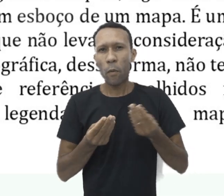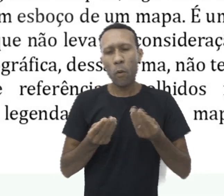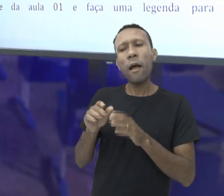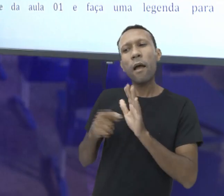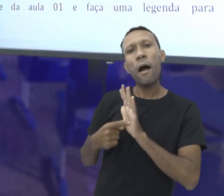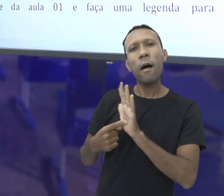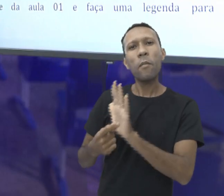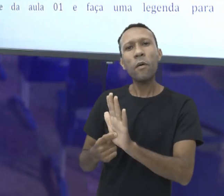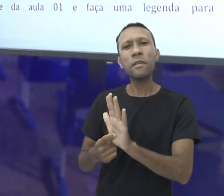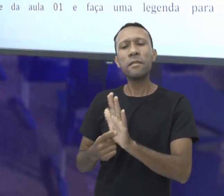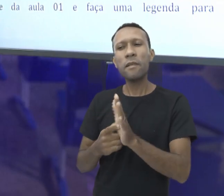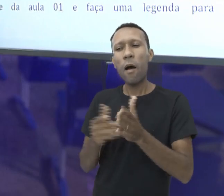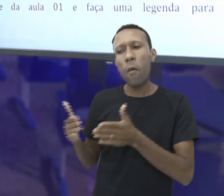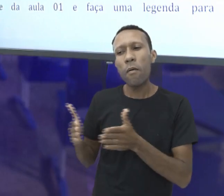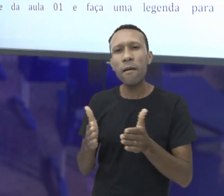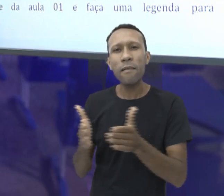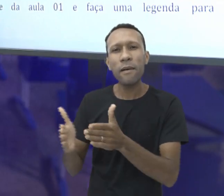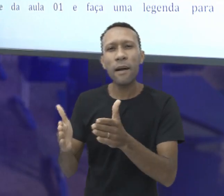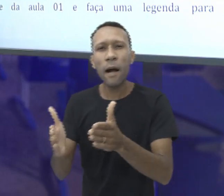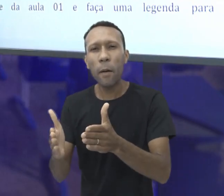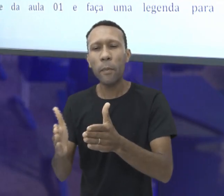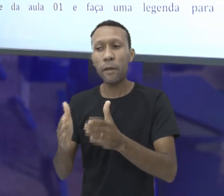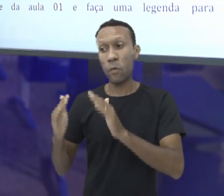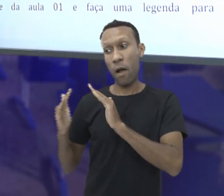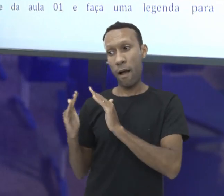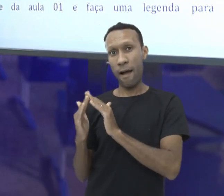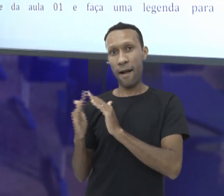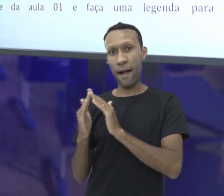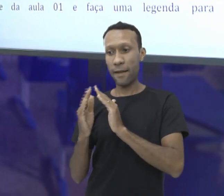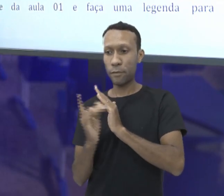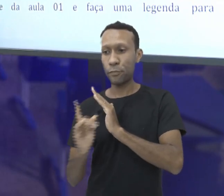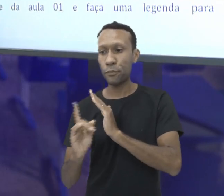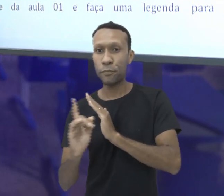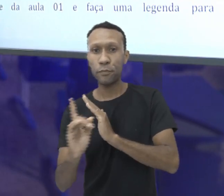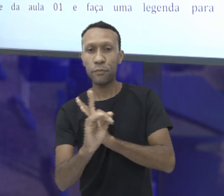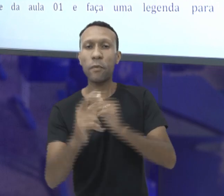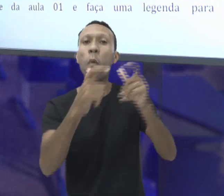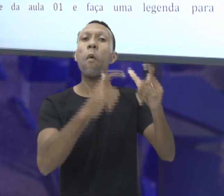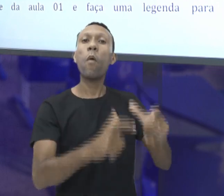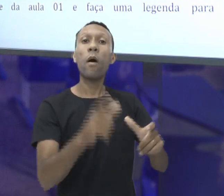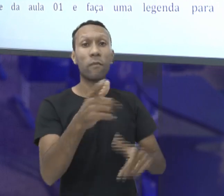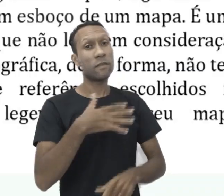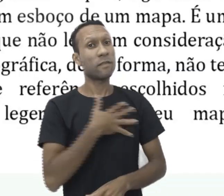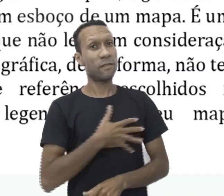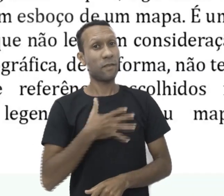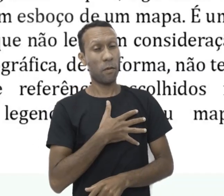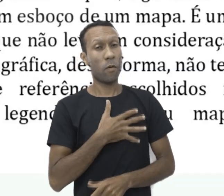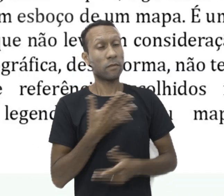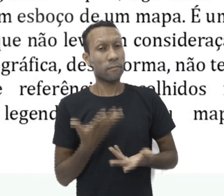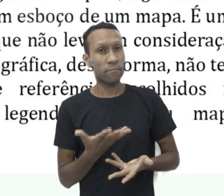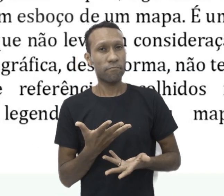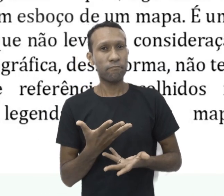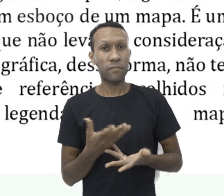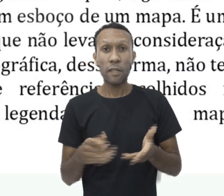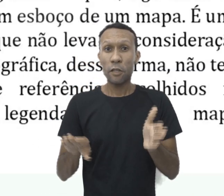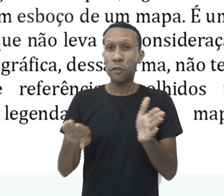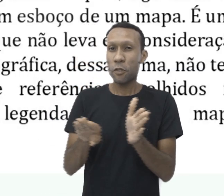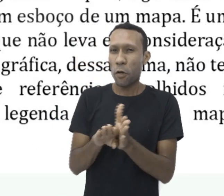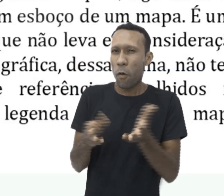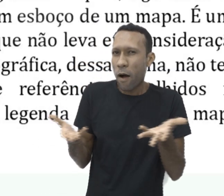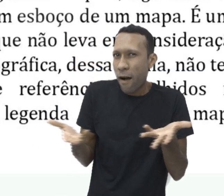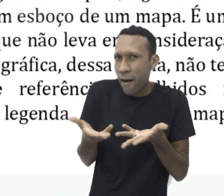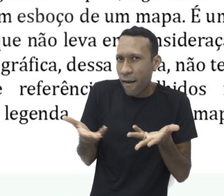conhecido. O trajeto que deveria ser feito de sua casa até algum lugar que você gosta muito. Bom, chegou a hora